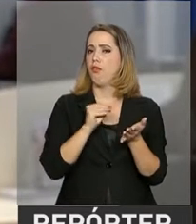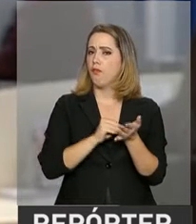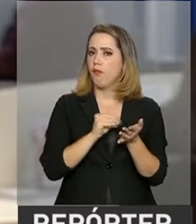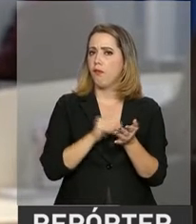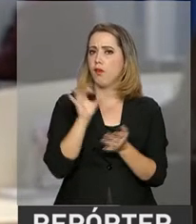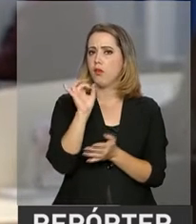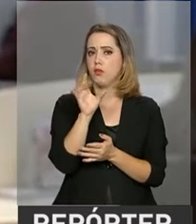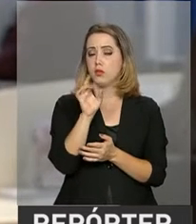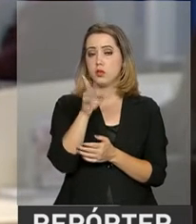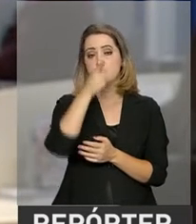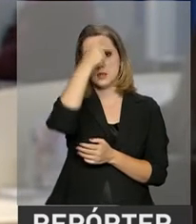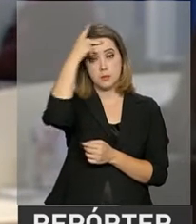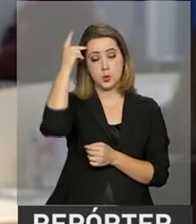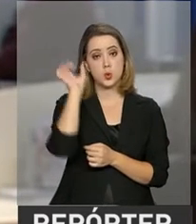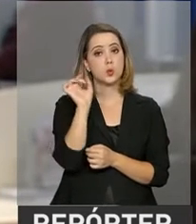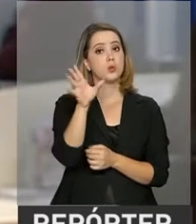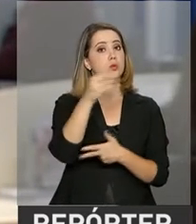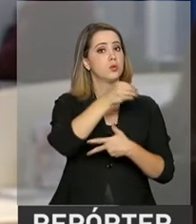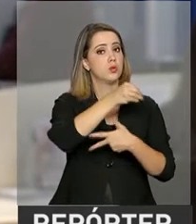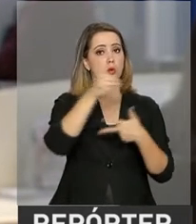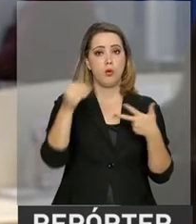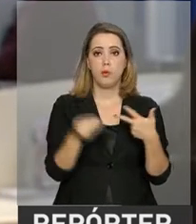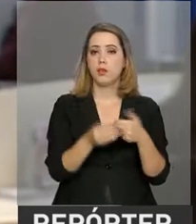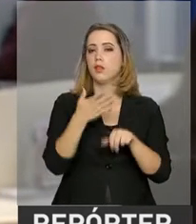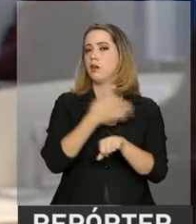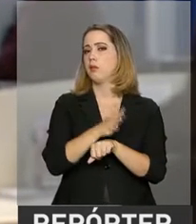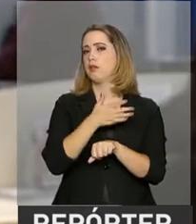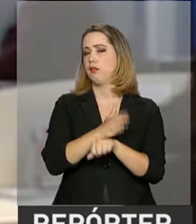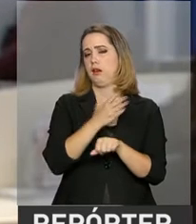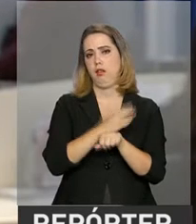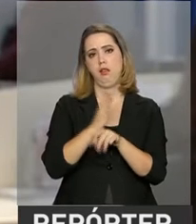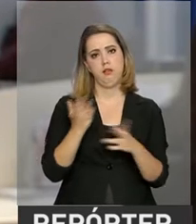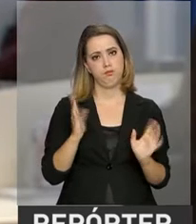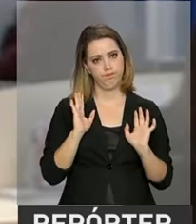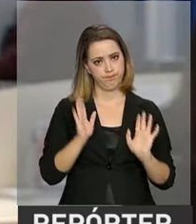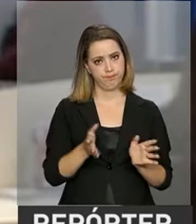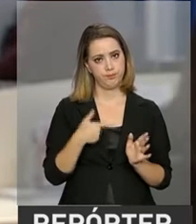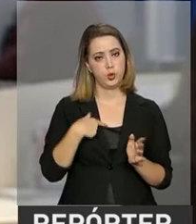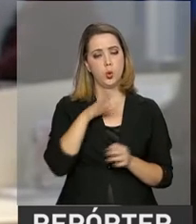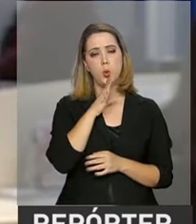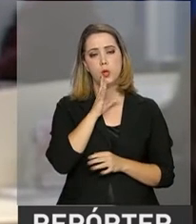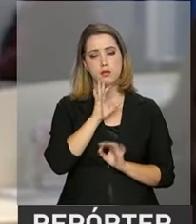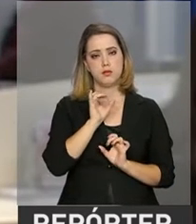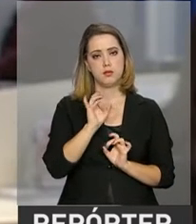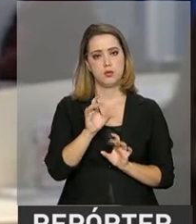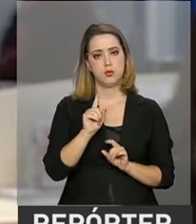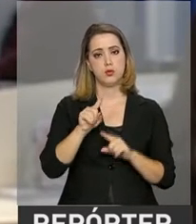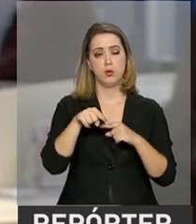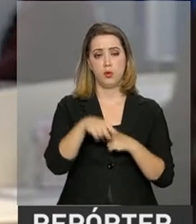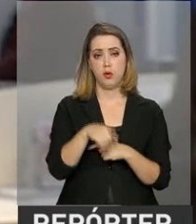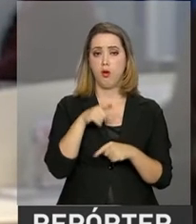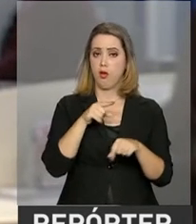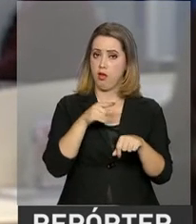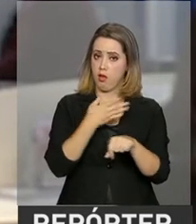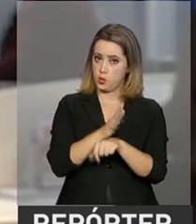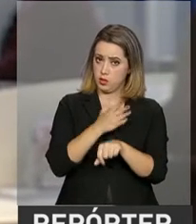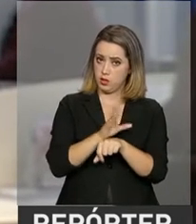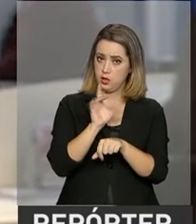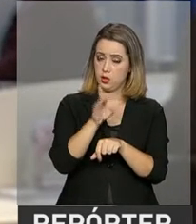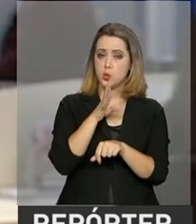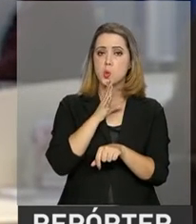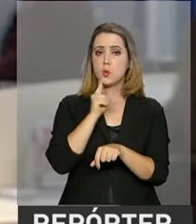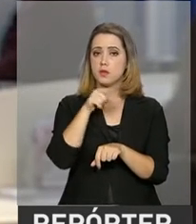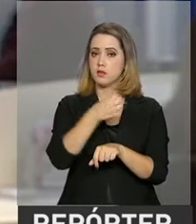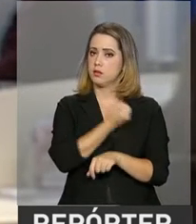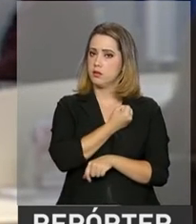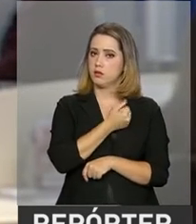mil treineiros aqueles que fazem as provas para conhecer melhor o processo antes de prestar o exame pra valer eles só terão acesso às